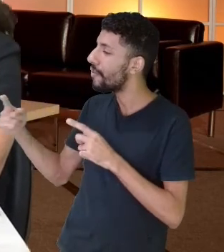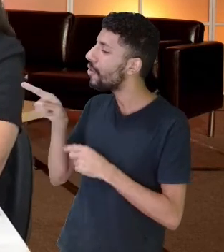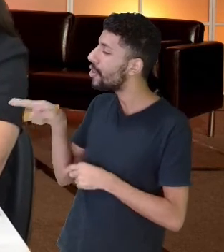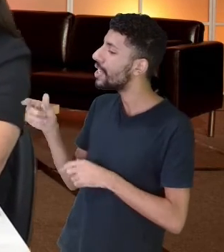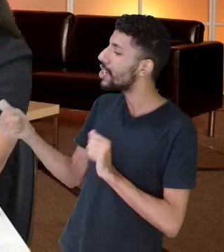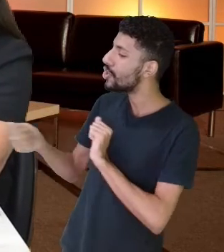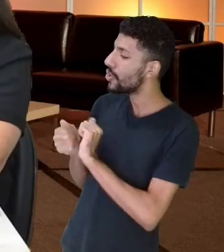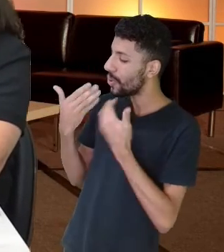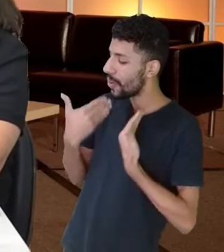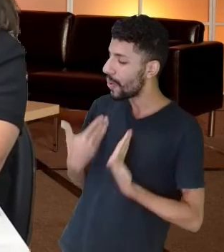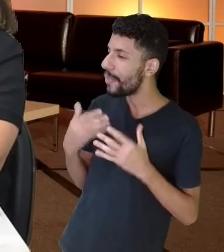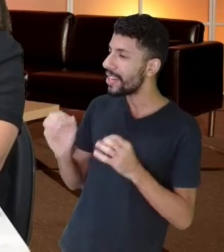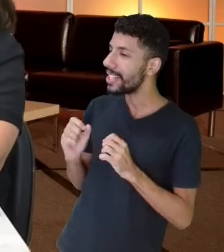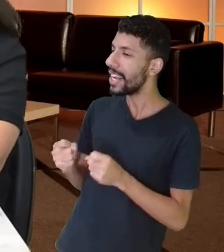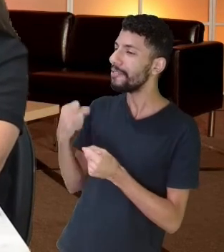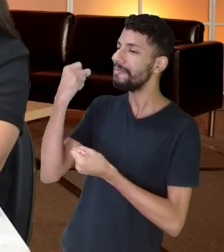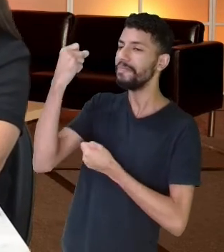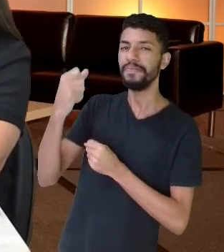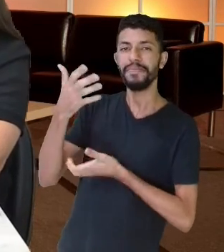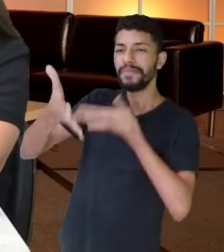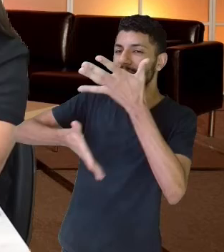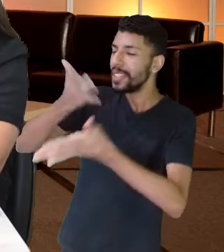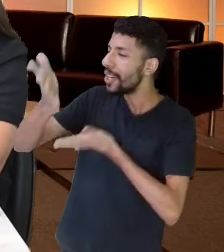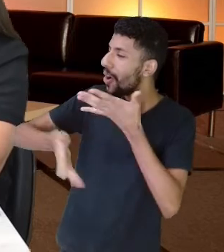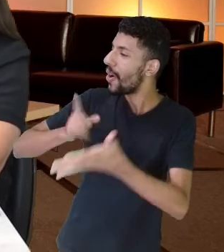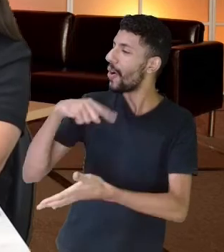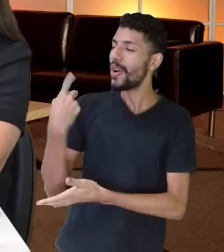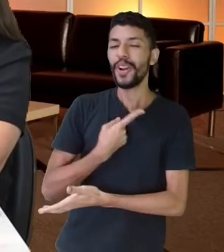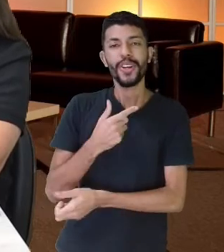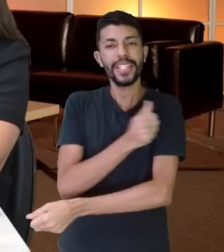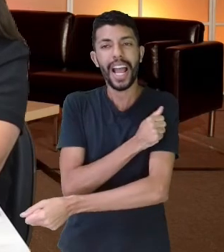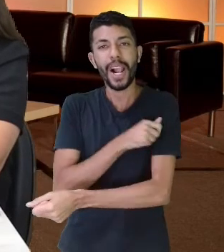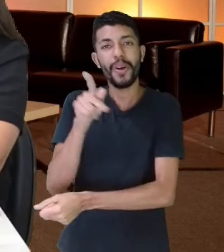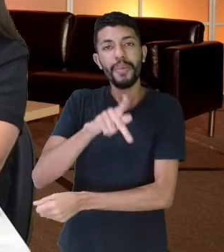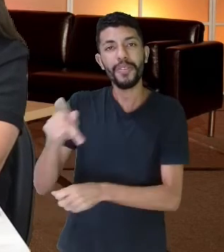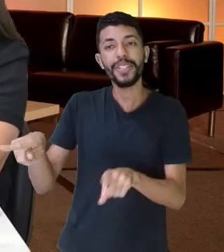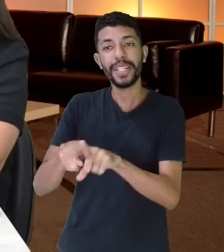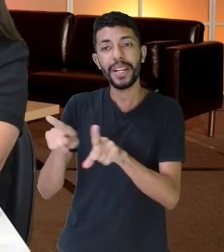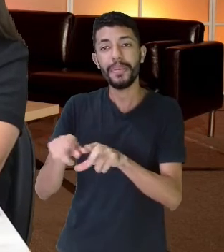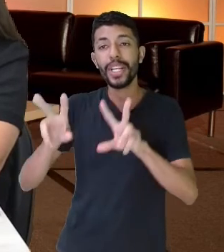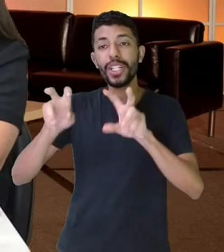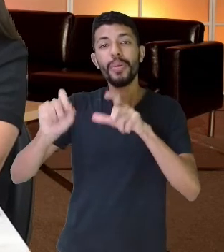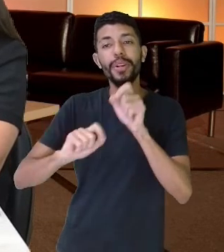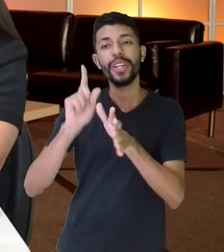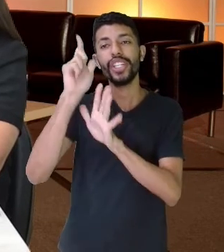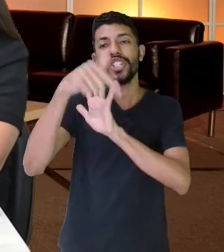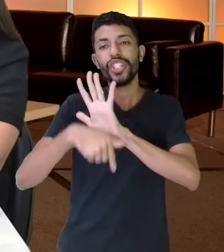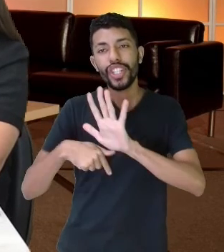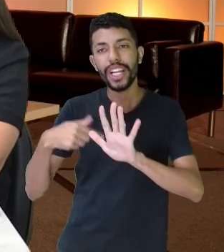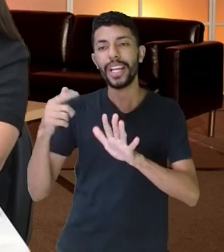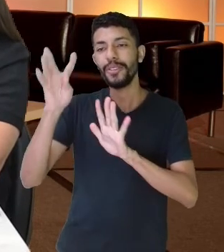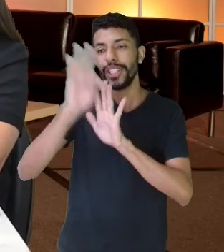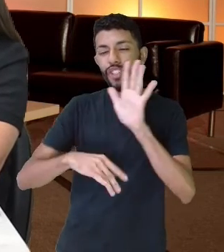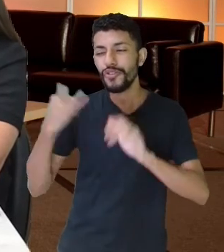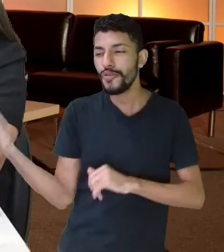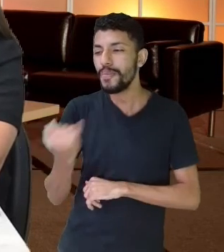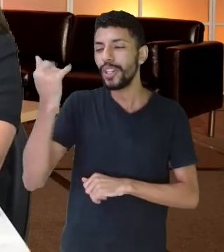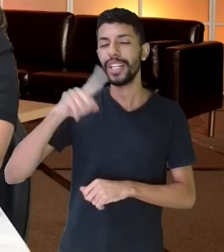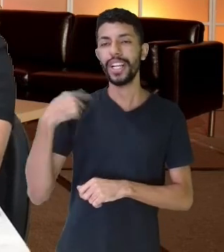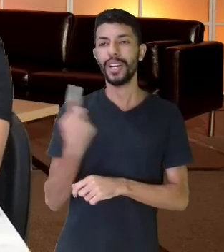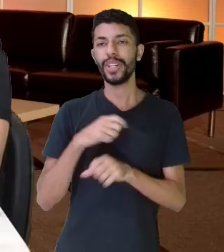comigo, falando para os nossos alunos, professores, sobre este gênero textual tão importante em nossa